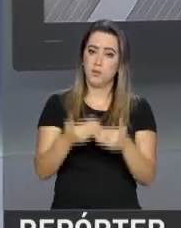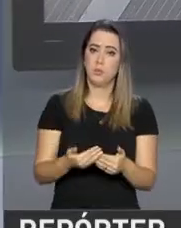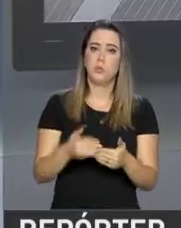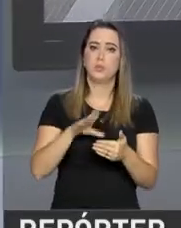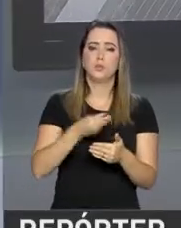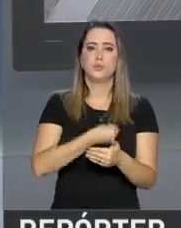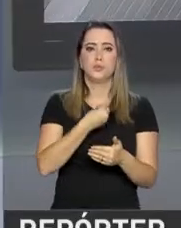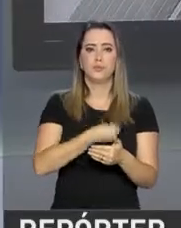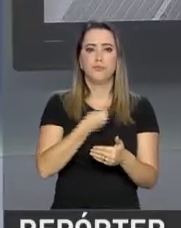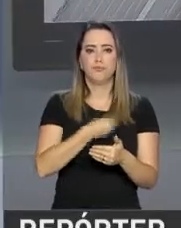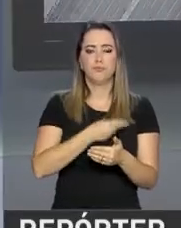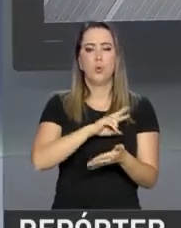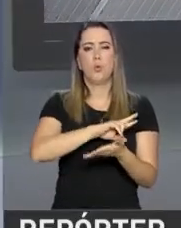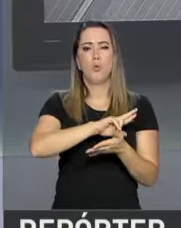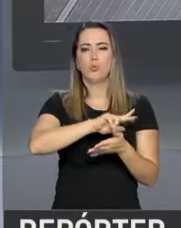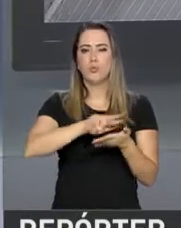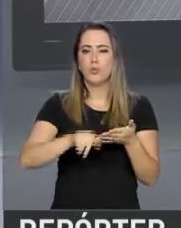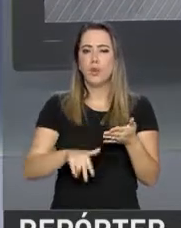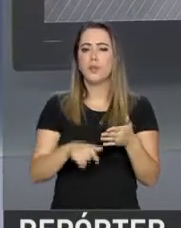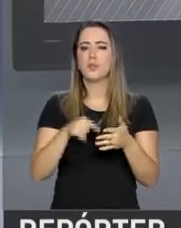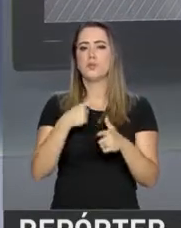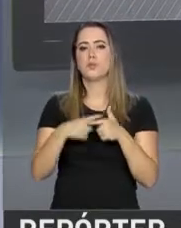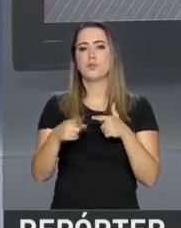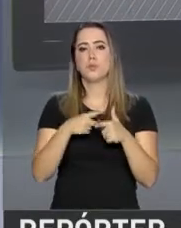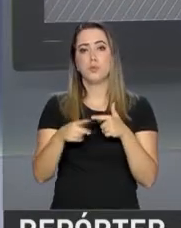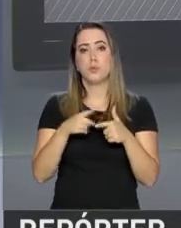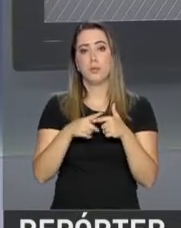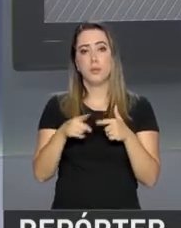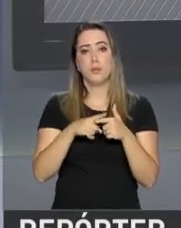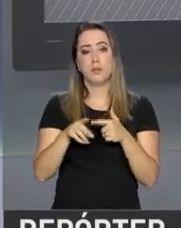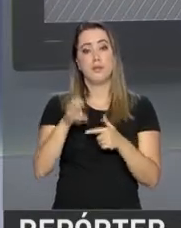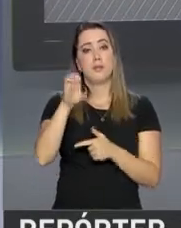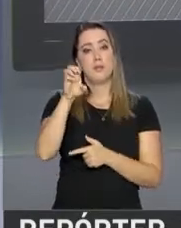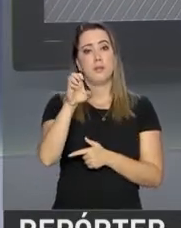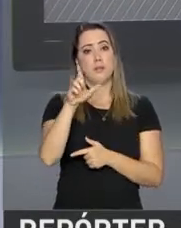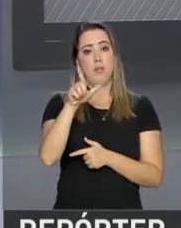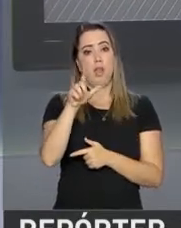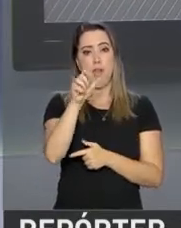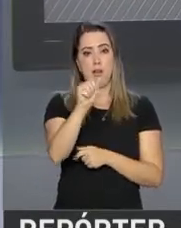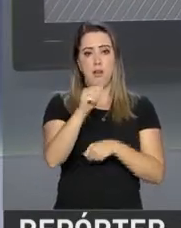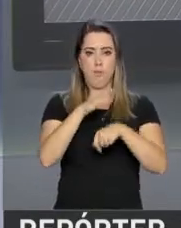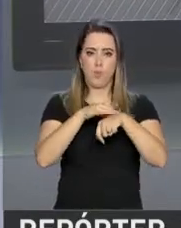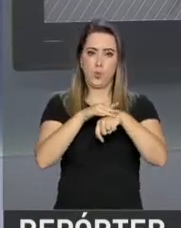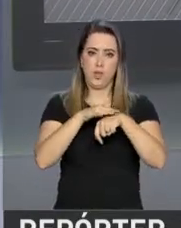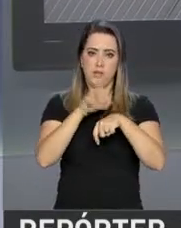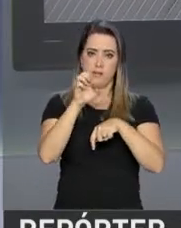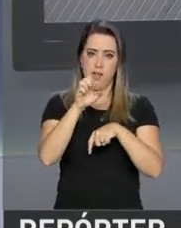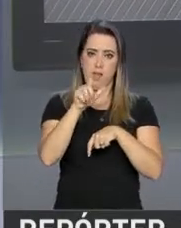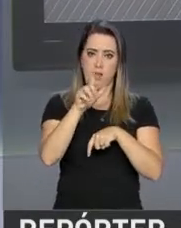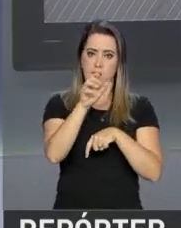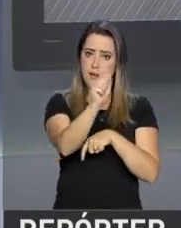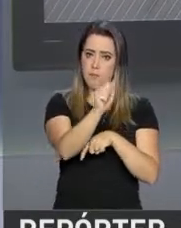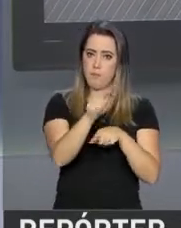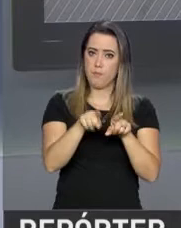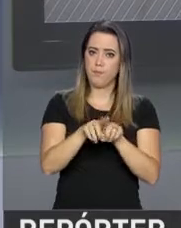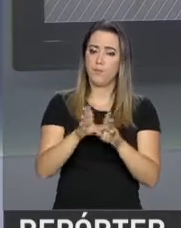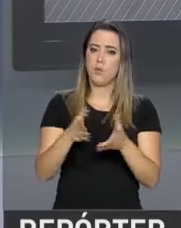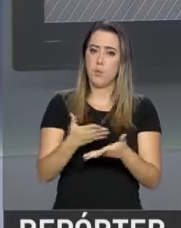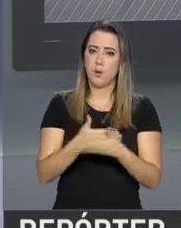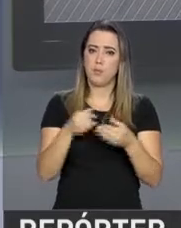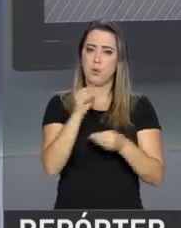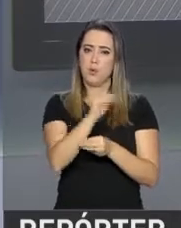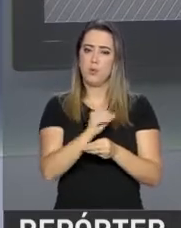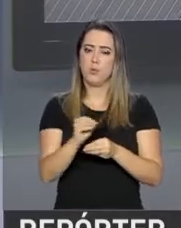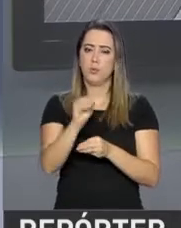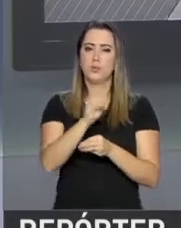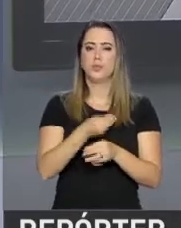durante boa parte da sua vida às complicações de uma doença chamada esclerose lateral amiotrófica para aprimorar o tratamento e